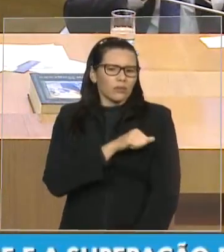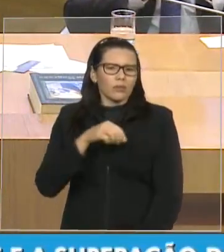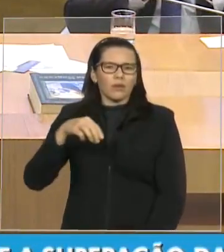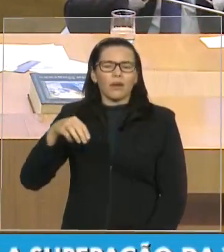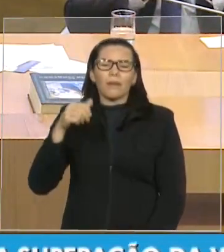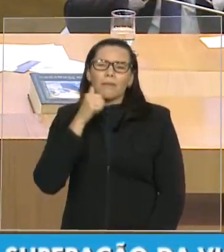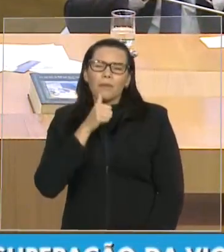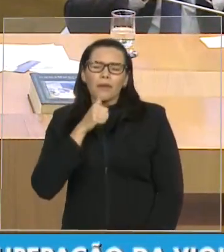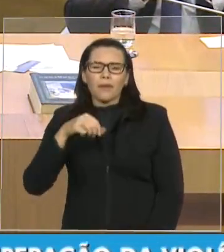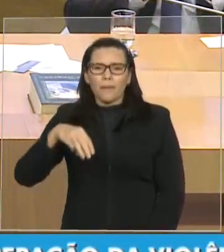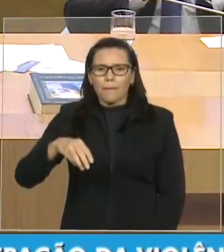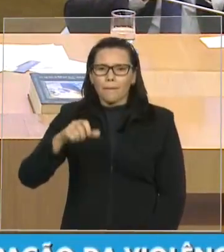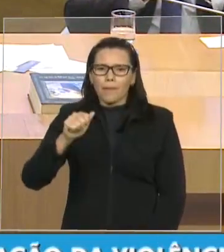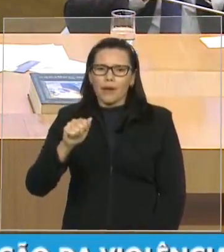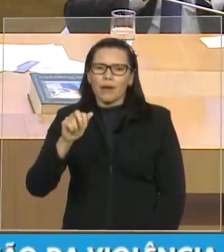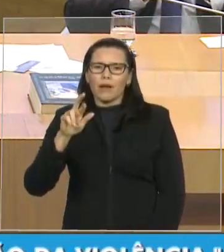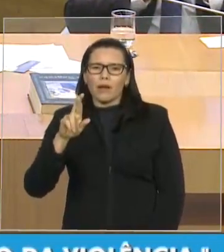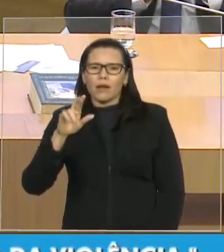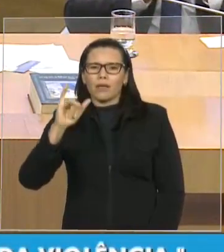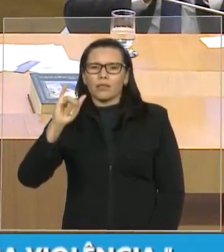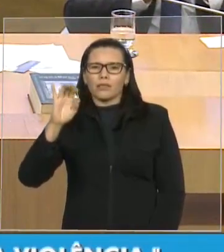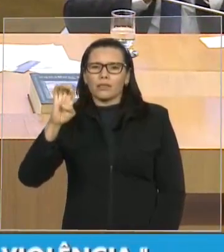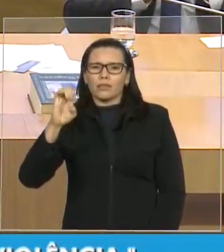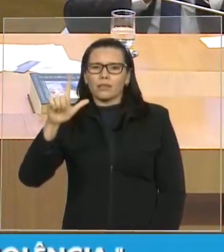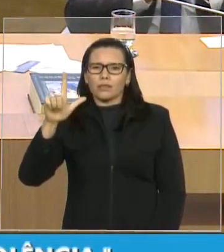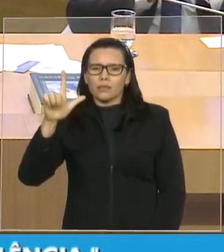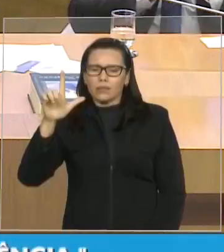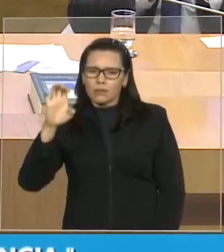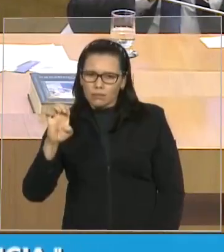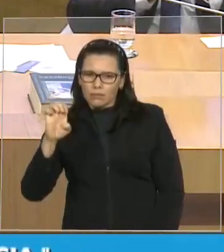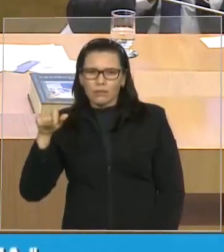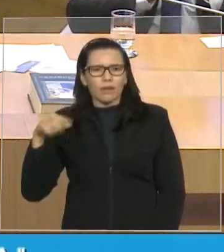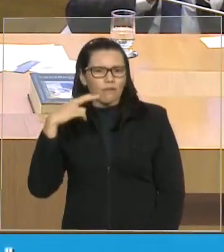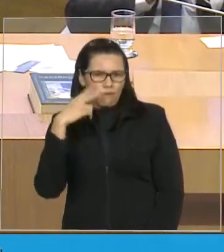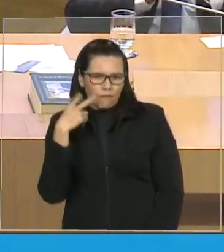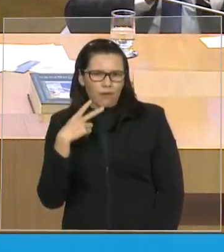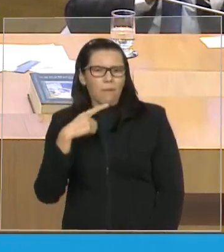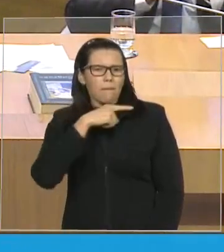foi vítima brutal de uma violência